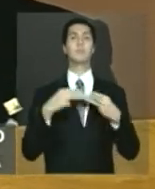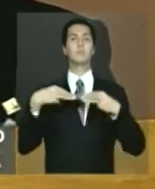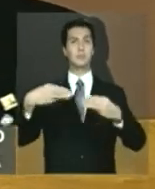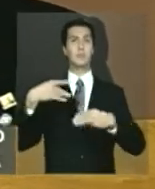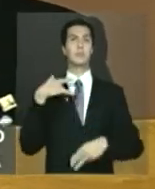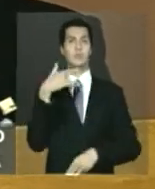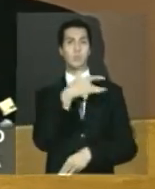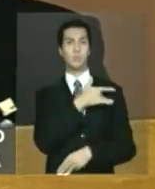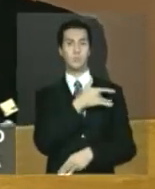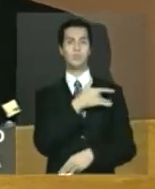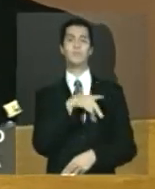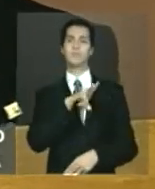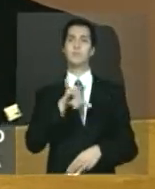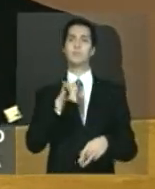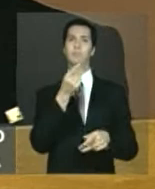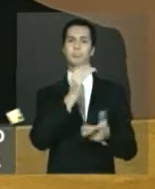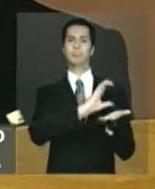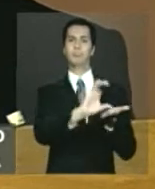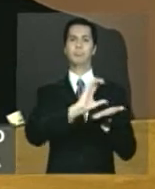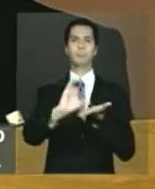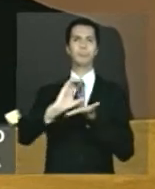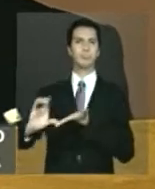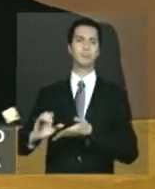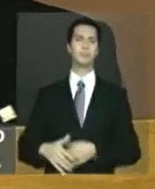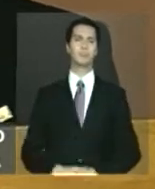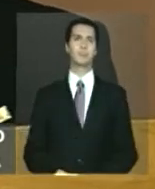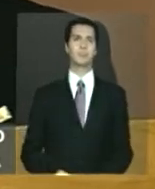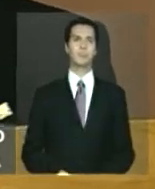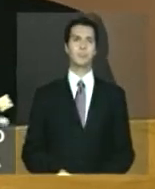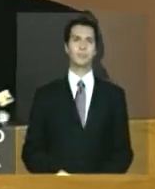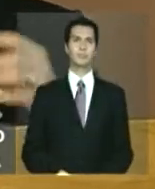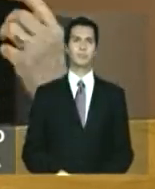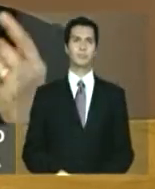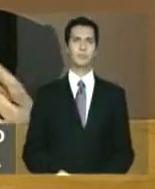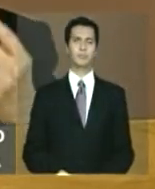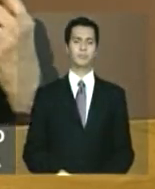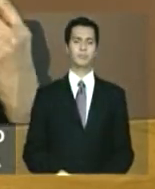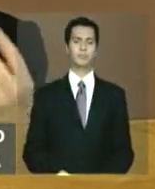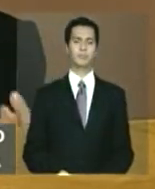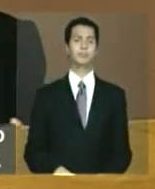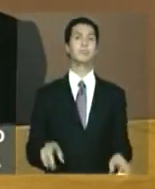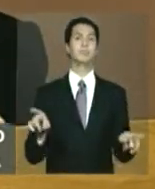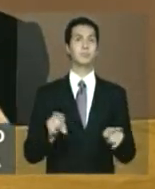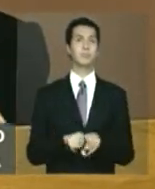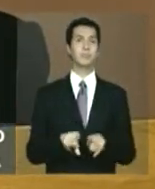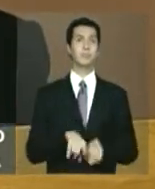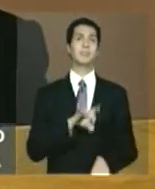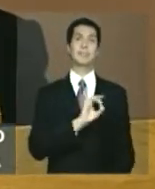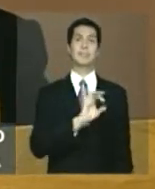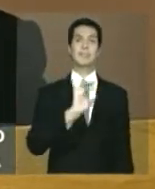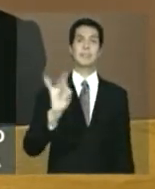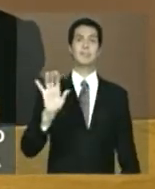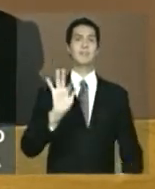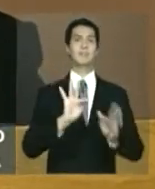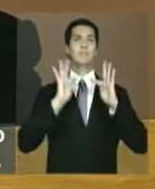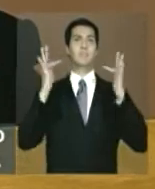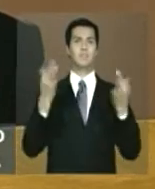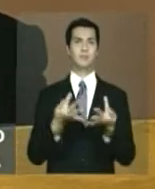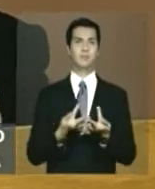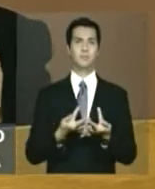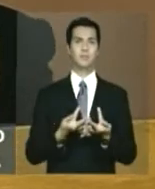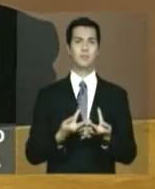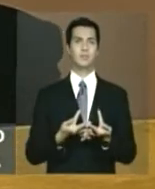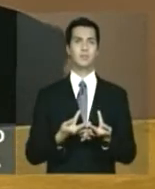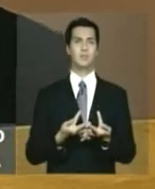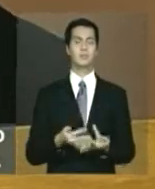saúde e ainda mais né Cada família que tiver mais de